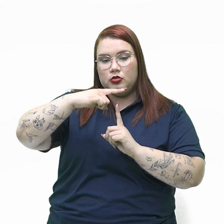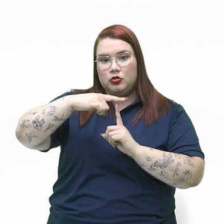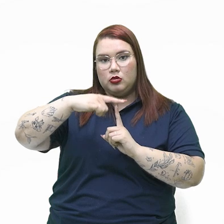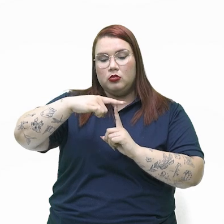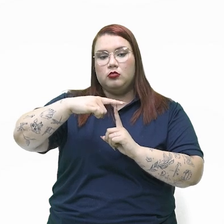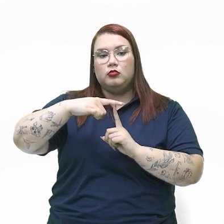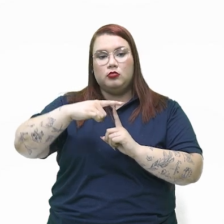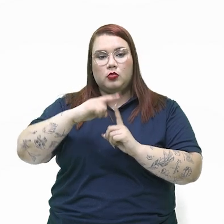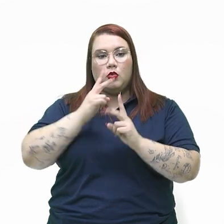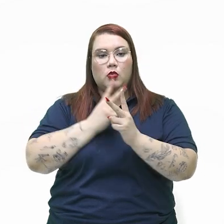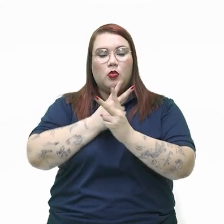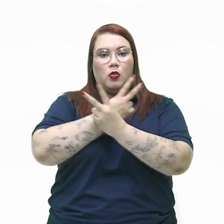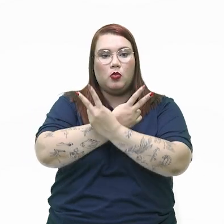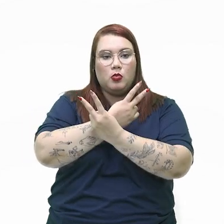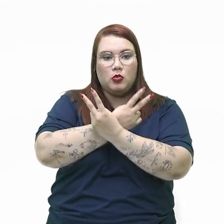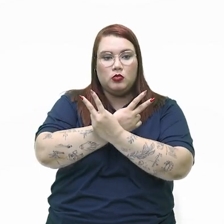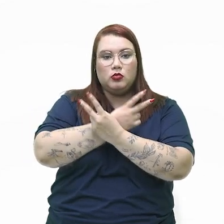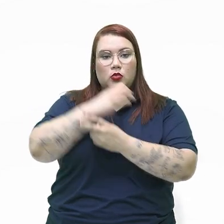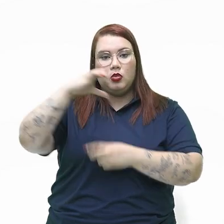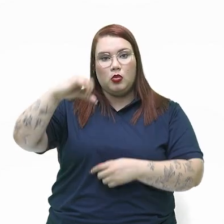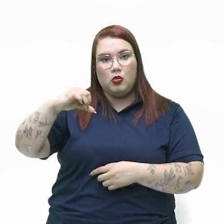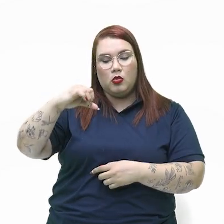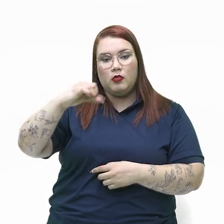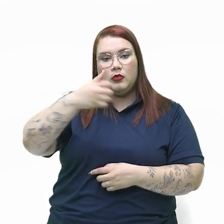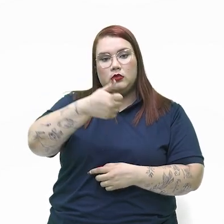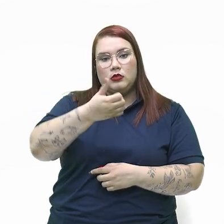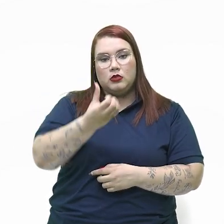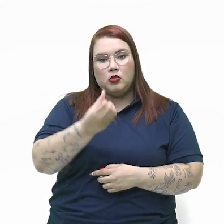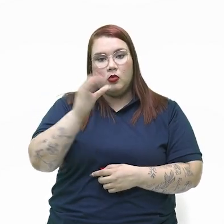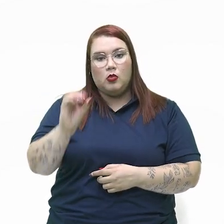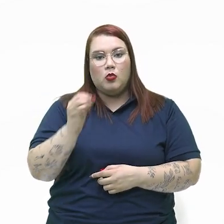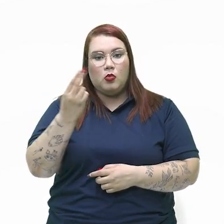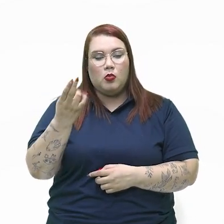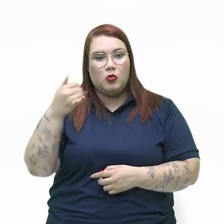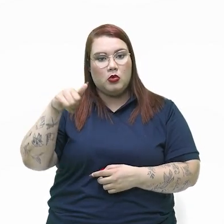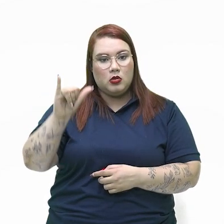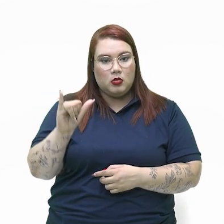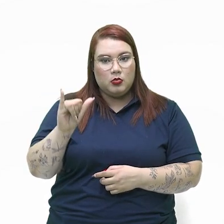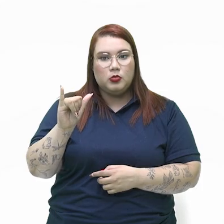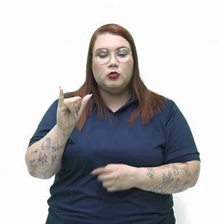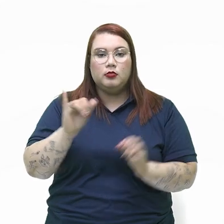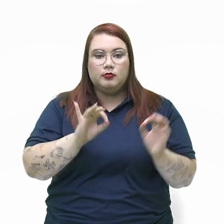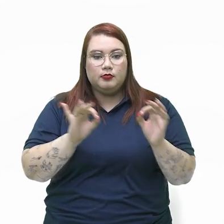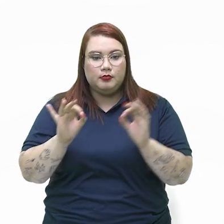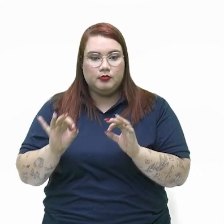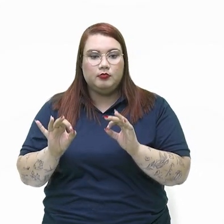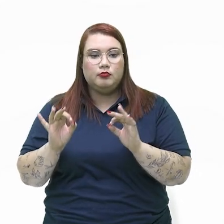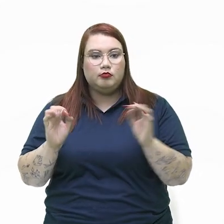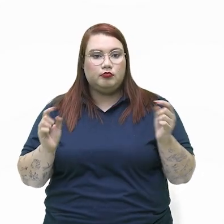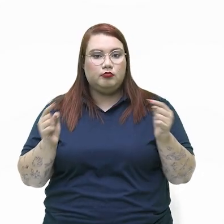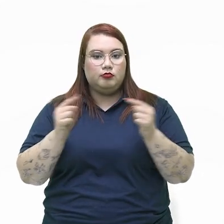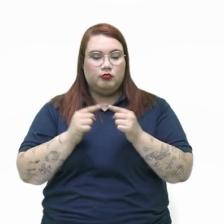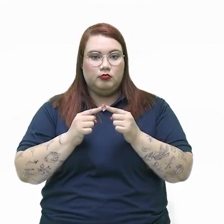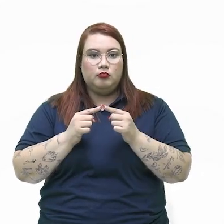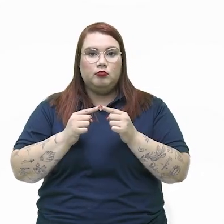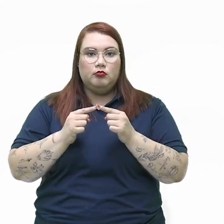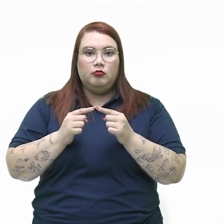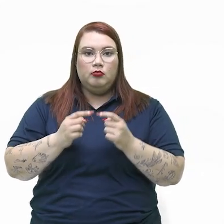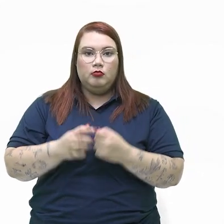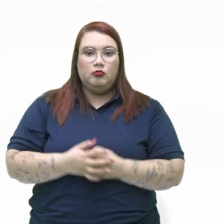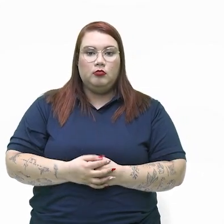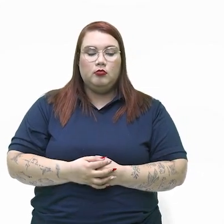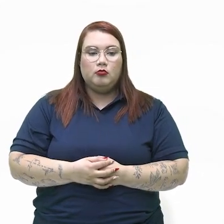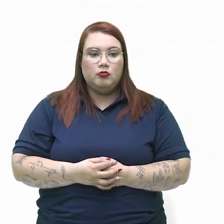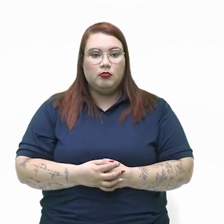exatamente aí nos pares 9 ou 16, ou no Y também, né, no cromossomo